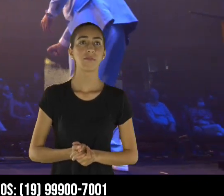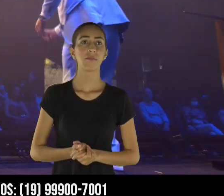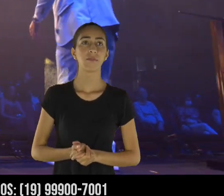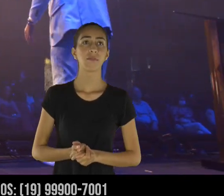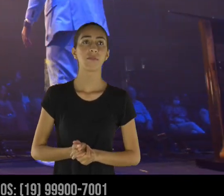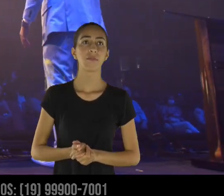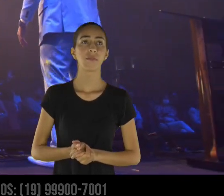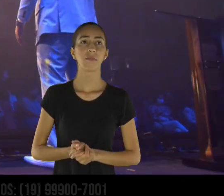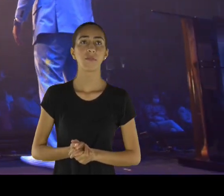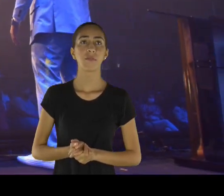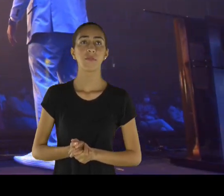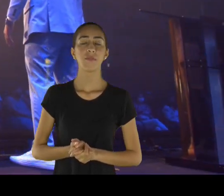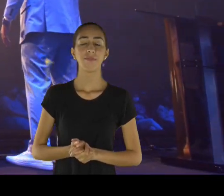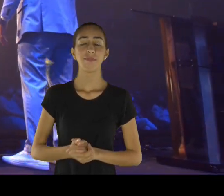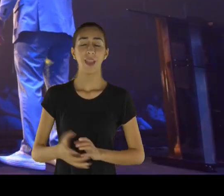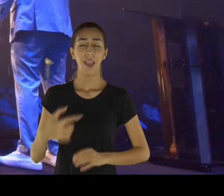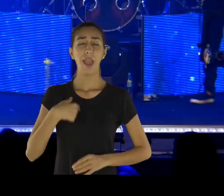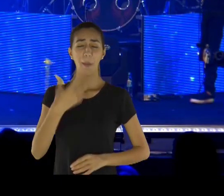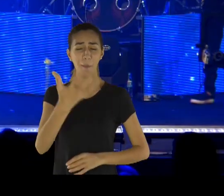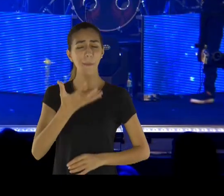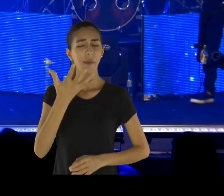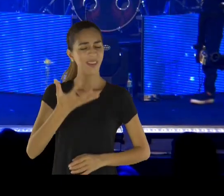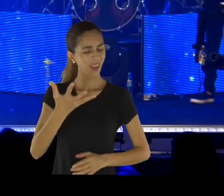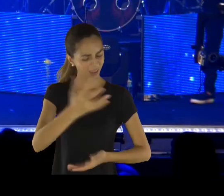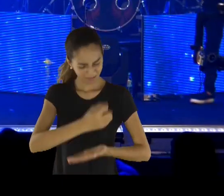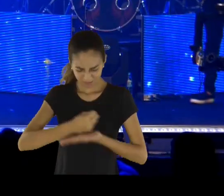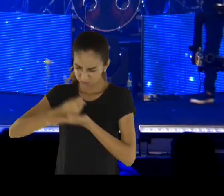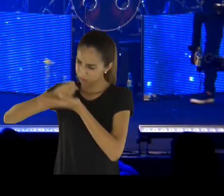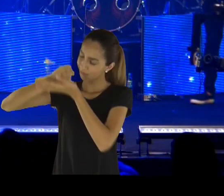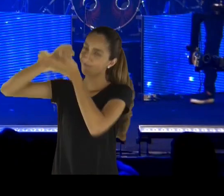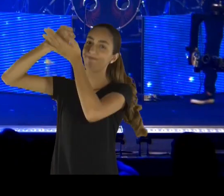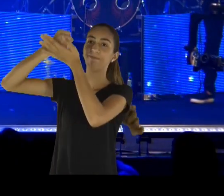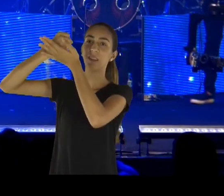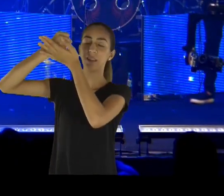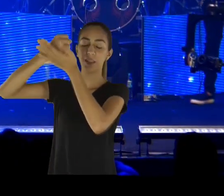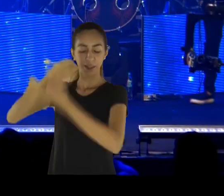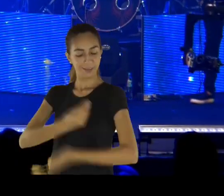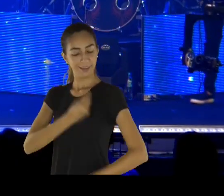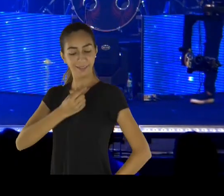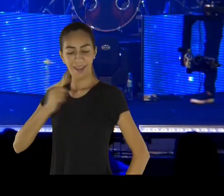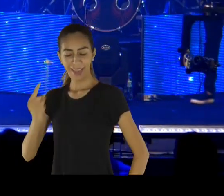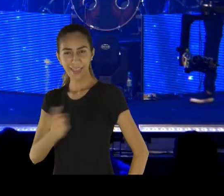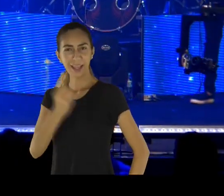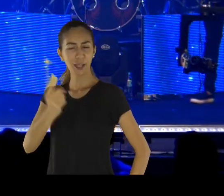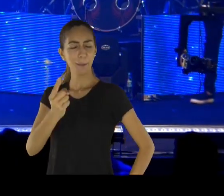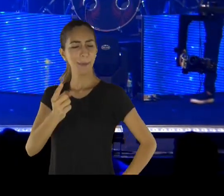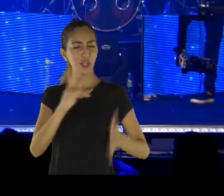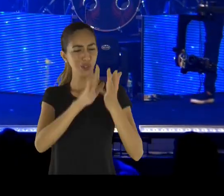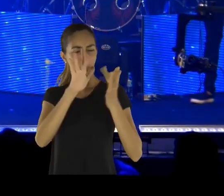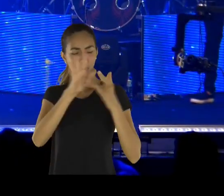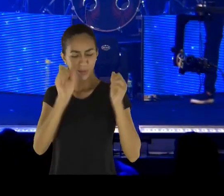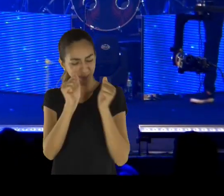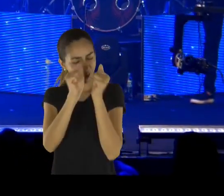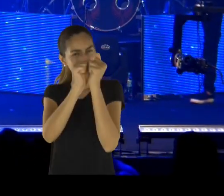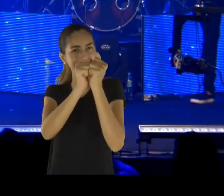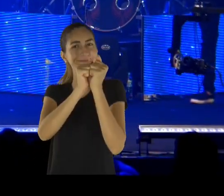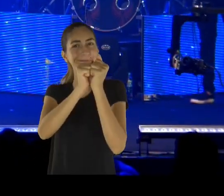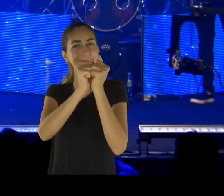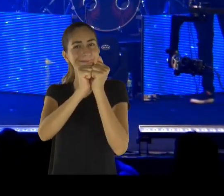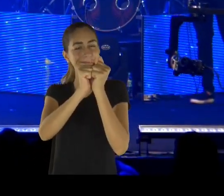para ser arrancado dessa terra e viver para sempre contigo. Você precisa ter essa